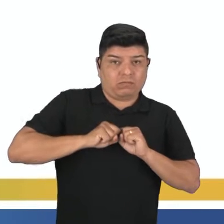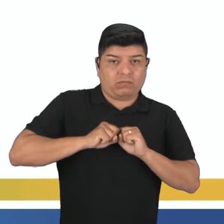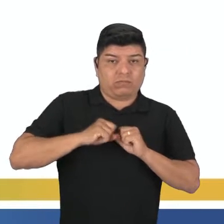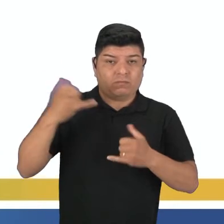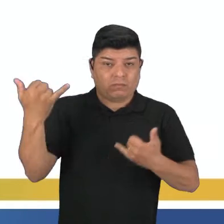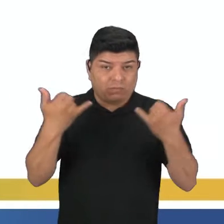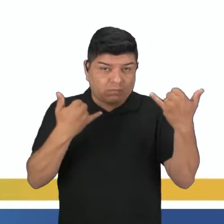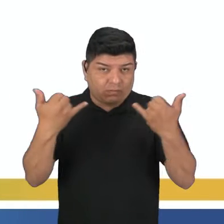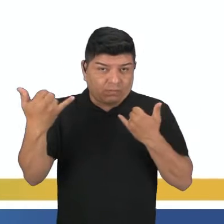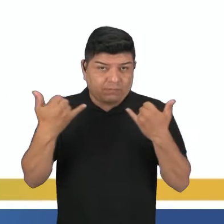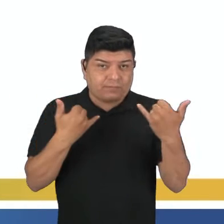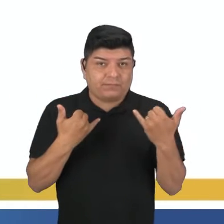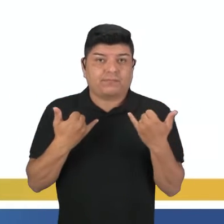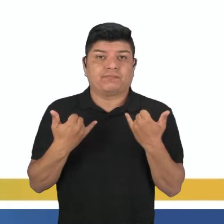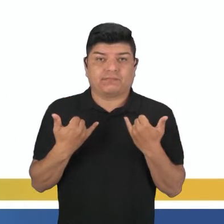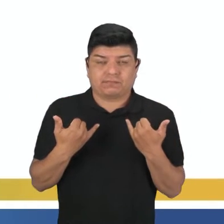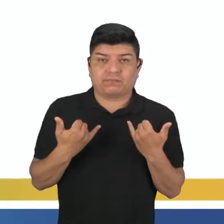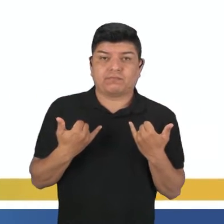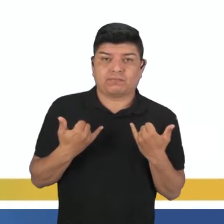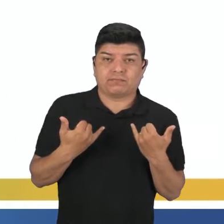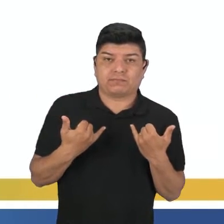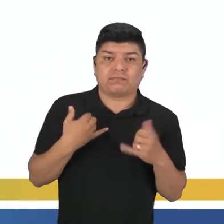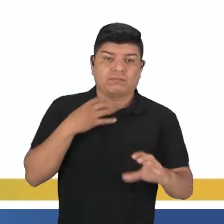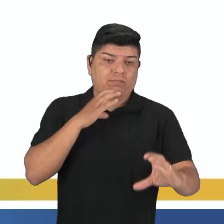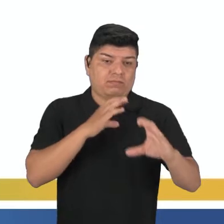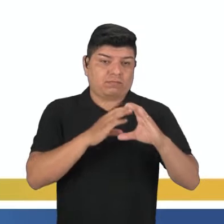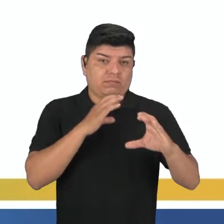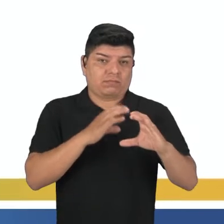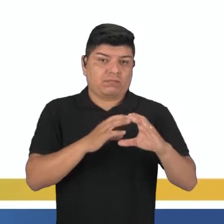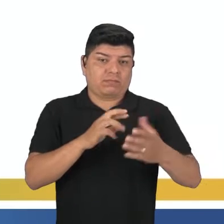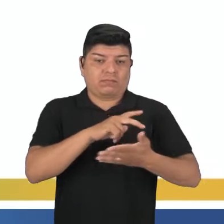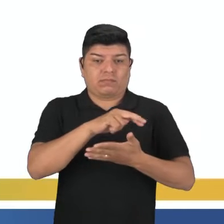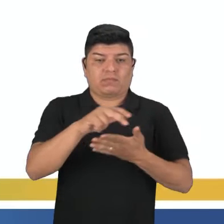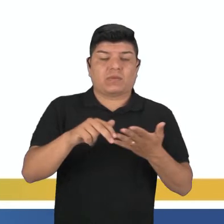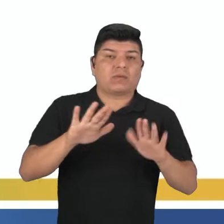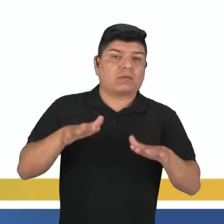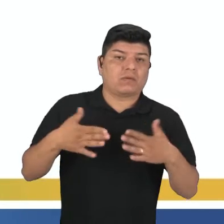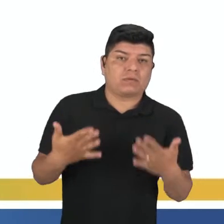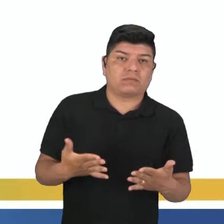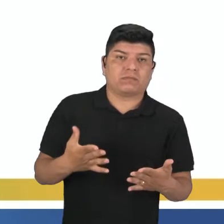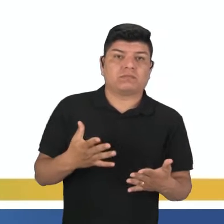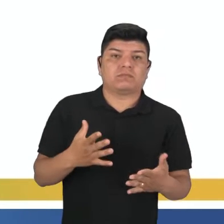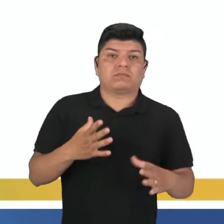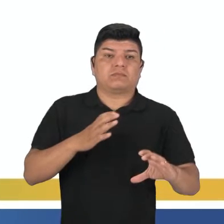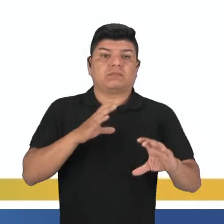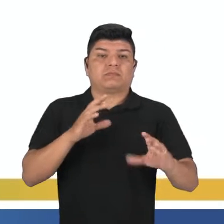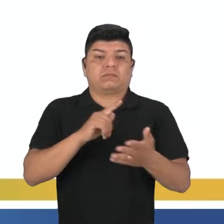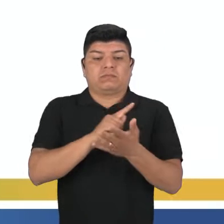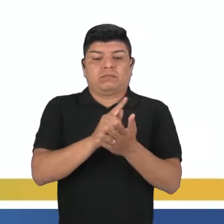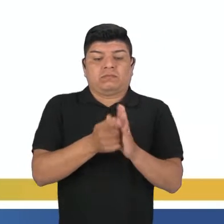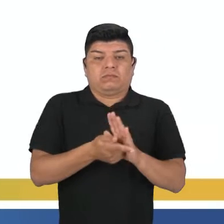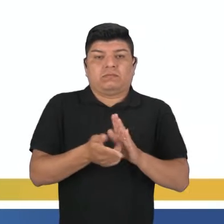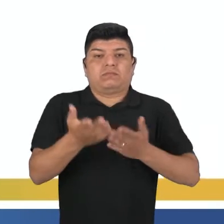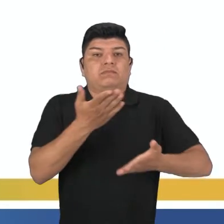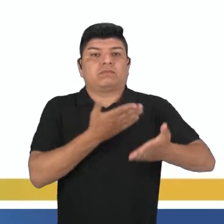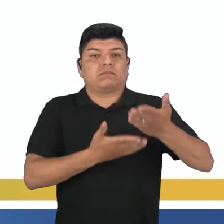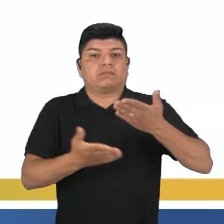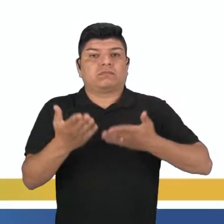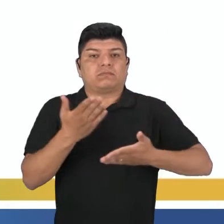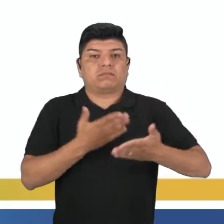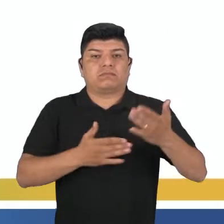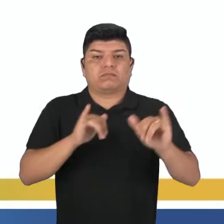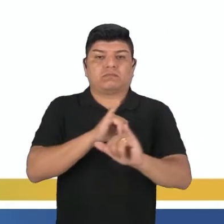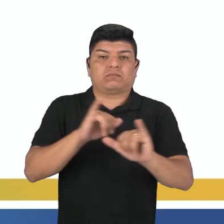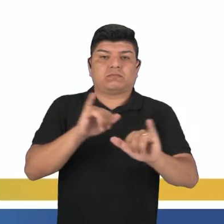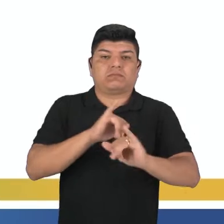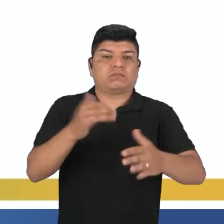tá? Quando eu falo de receptor, eu falo de canais da comunicação, né? Quais são os canais pelo que o gênero se propaga, ou seja, que a informação